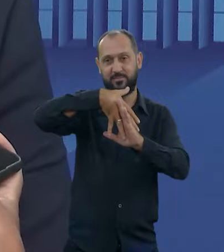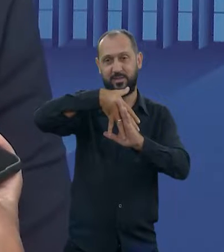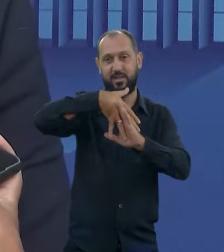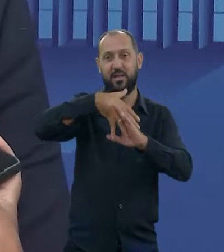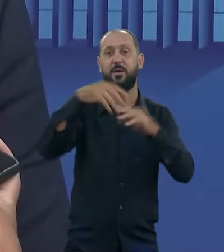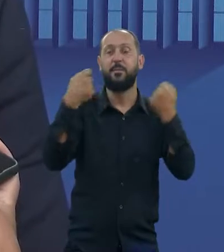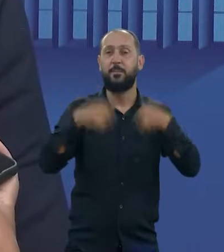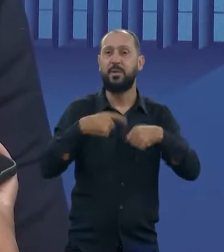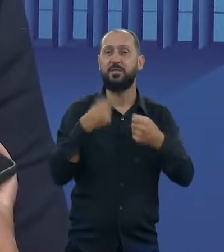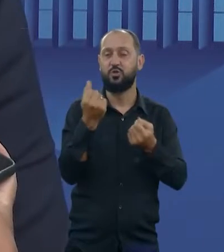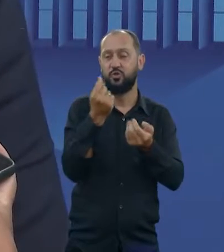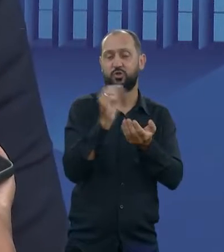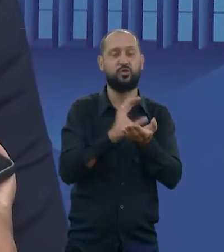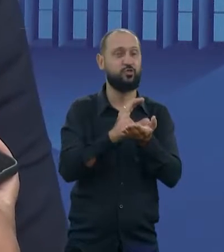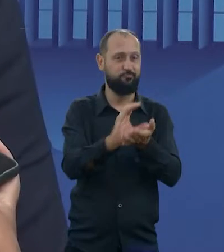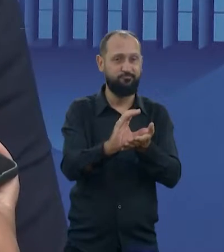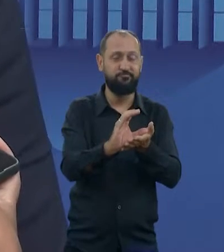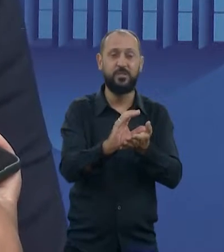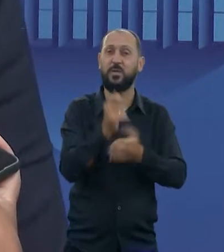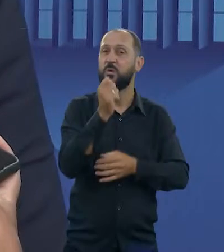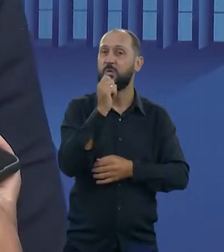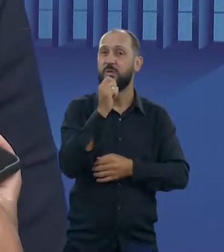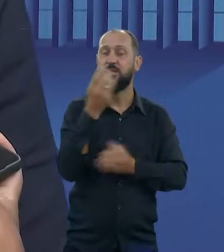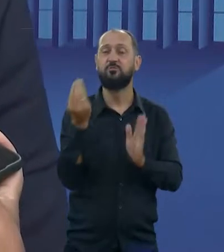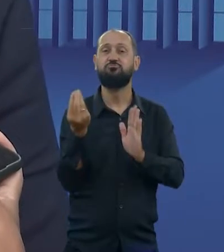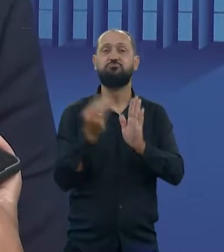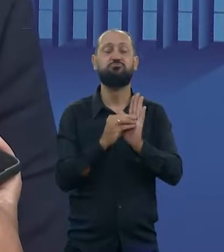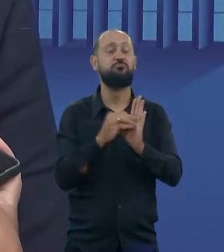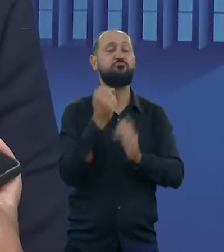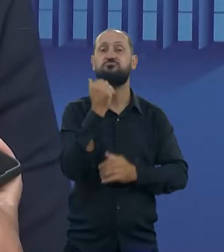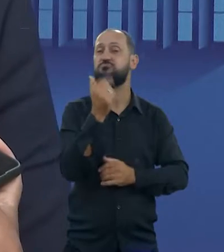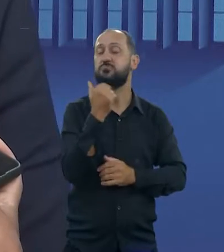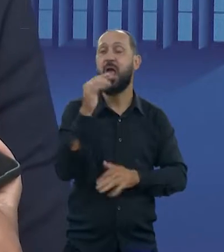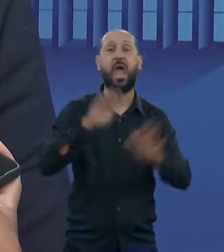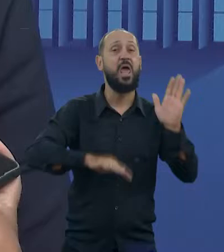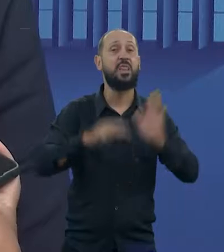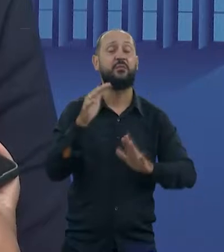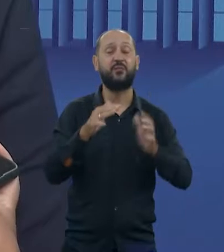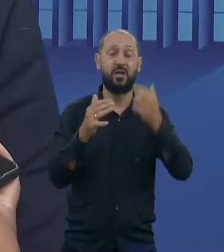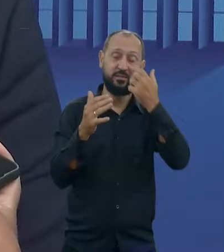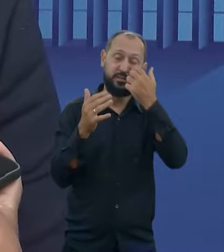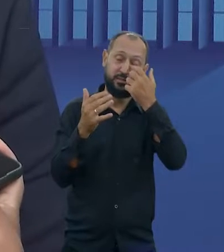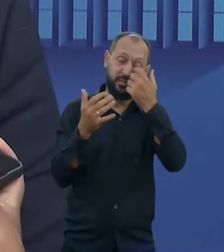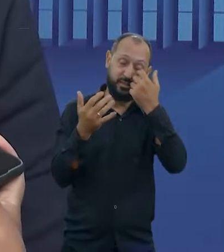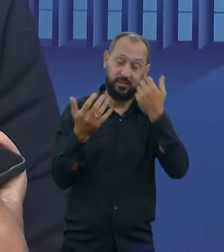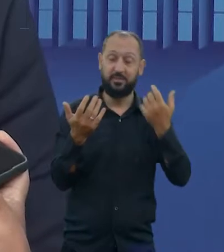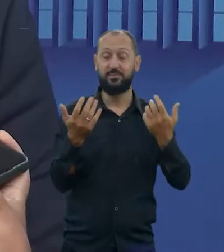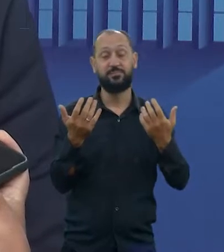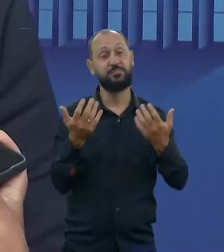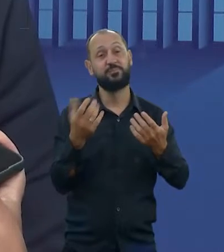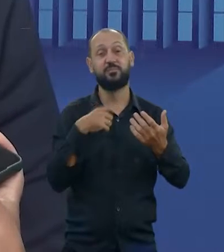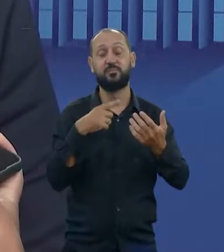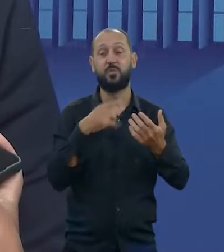UFMS, ela demanda muitos recursos. E ainda não logramos êxito, talvez, numa